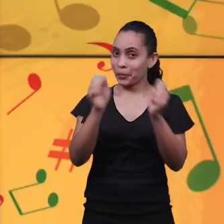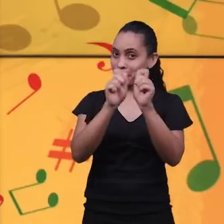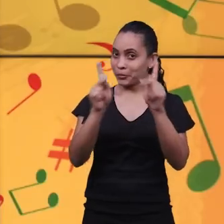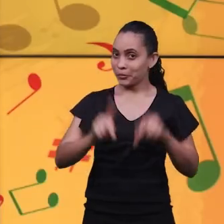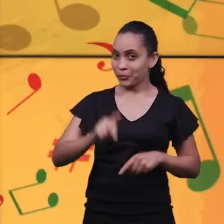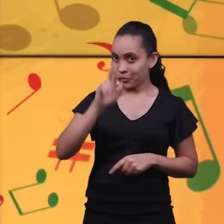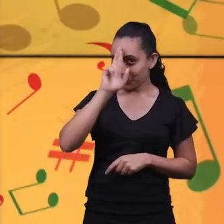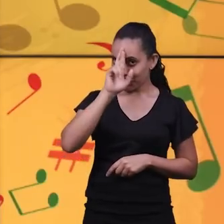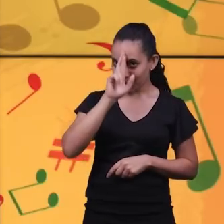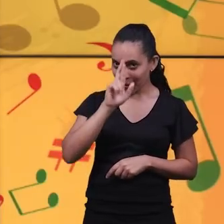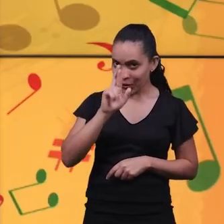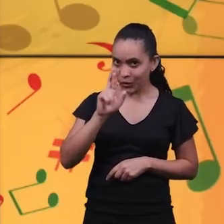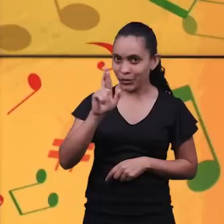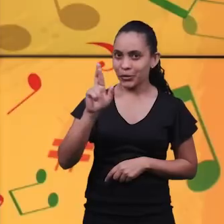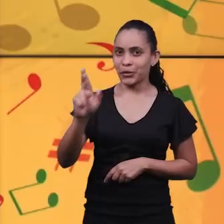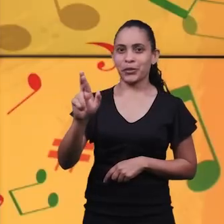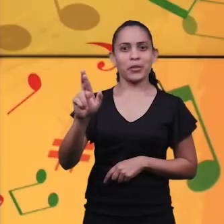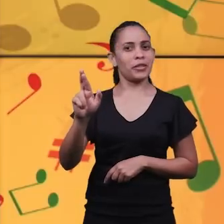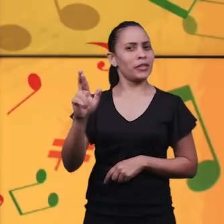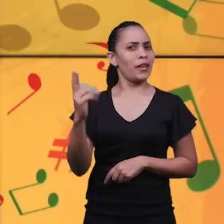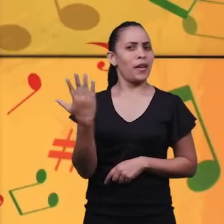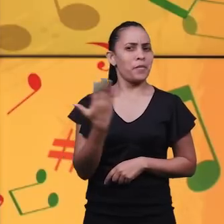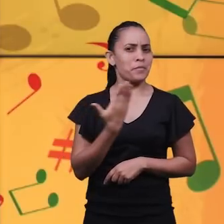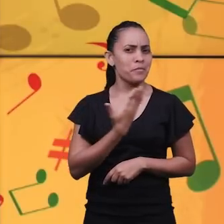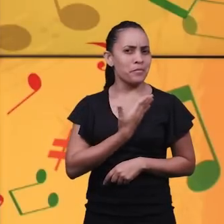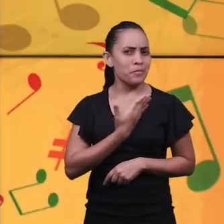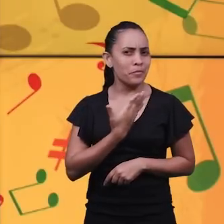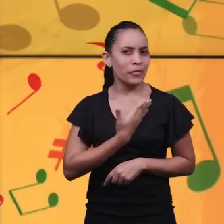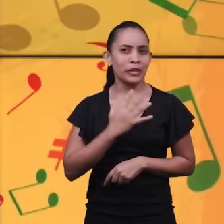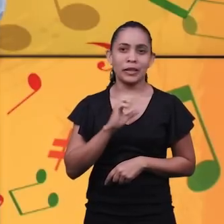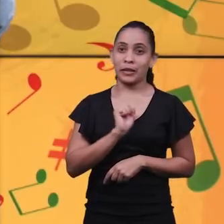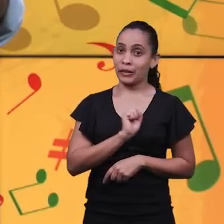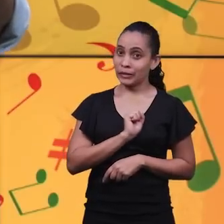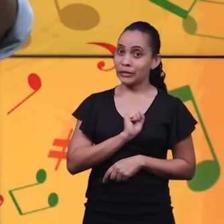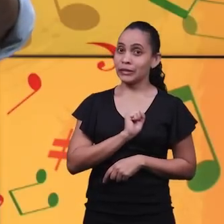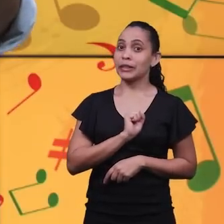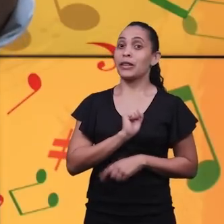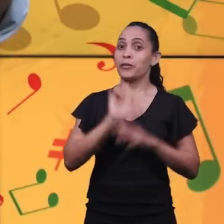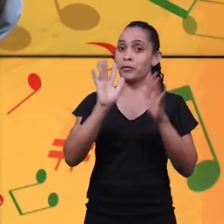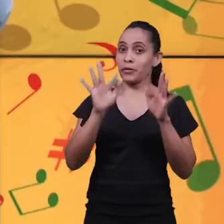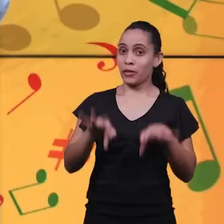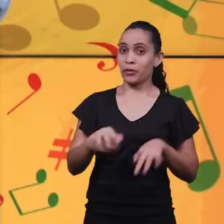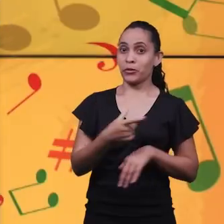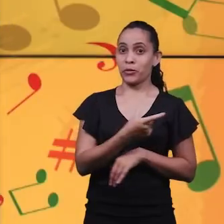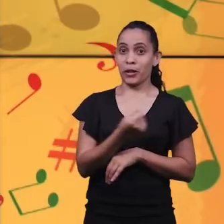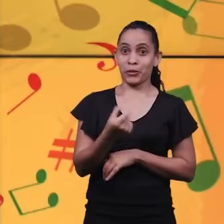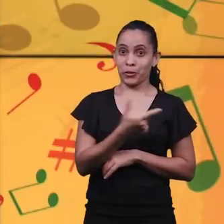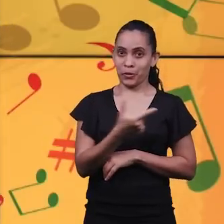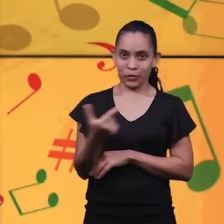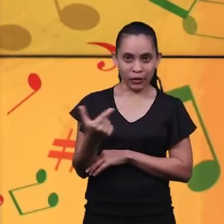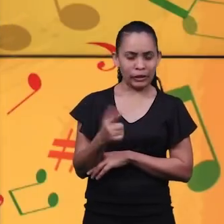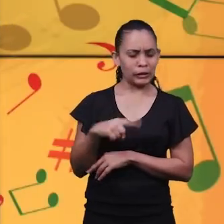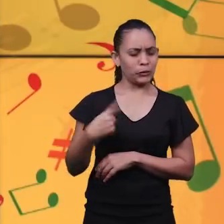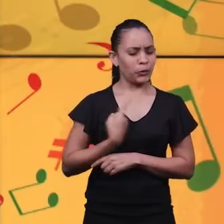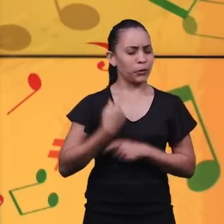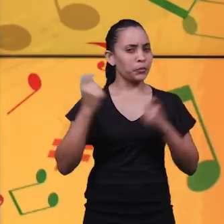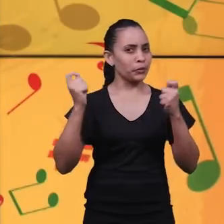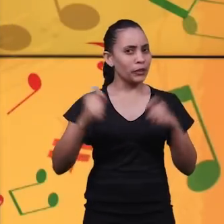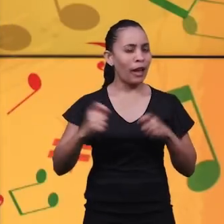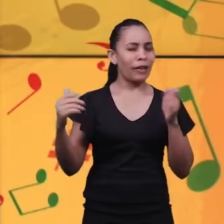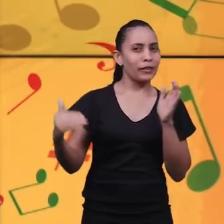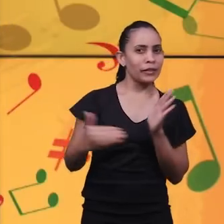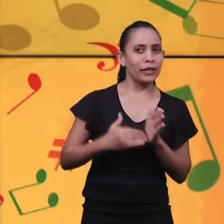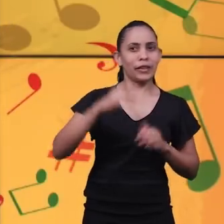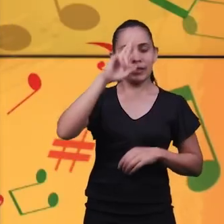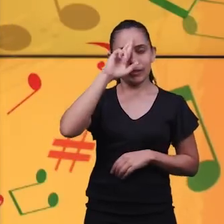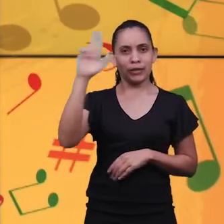A paz do Senhor, classes, irmãos, amigos, estamos chegando no final de mais um ano e podemos